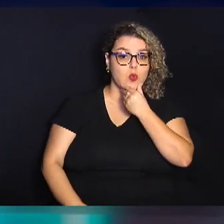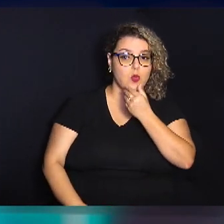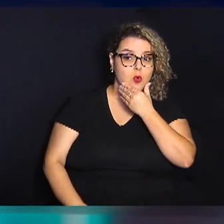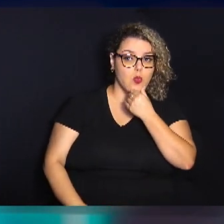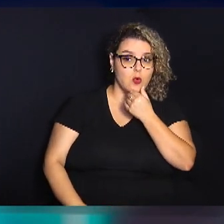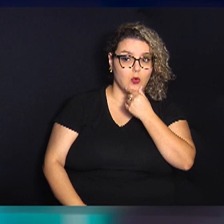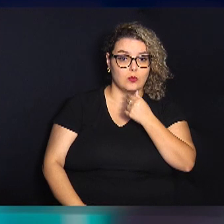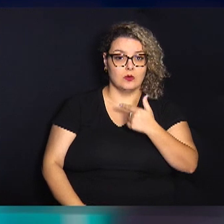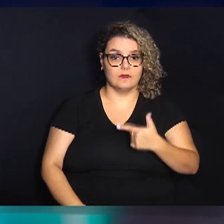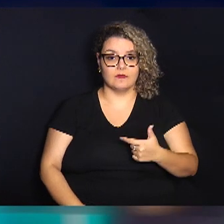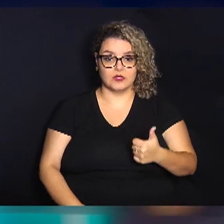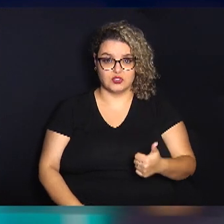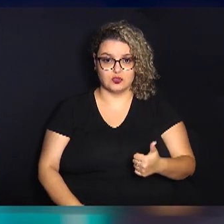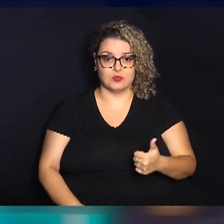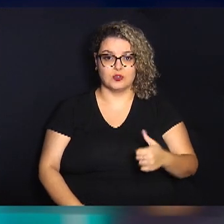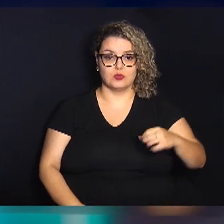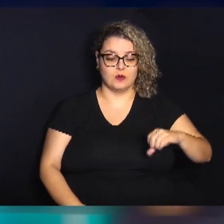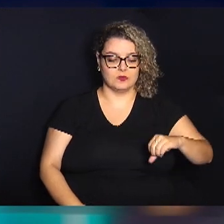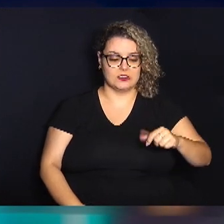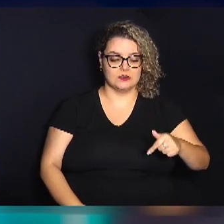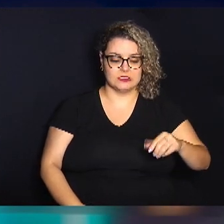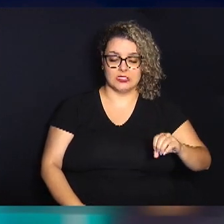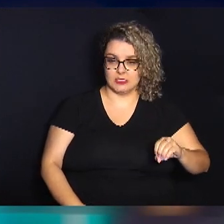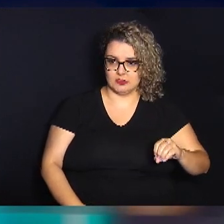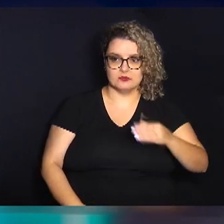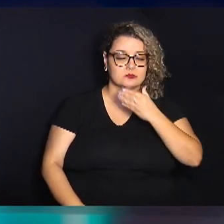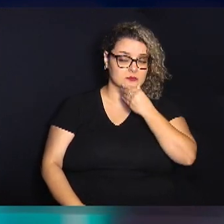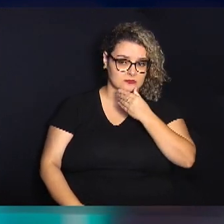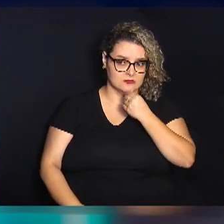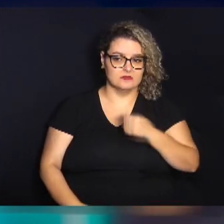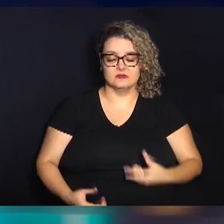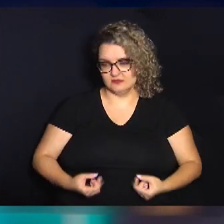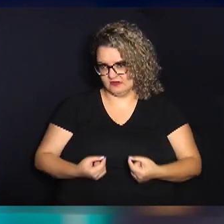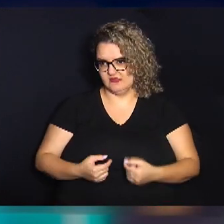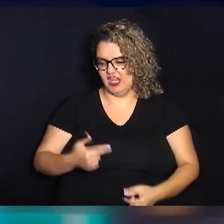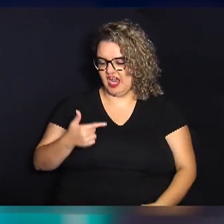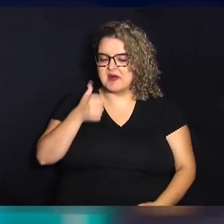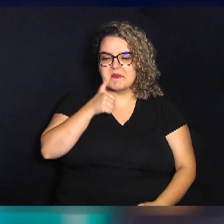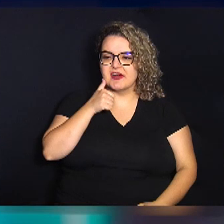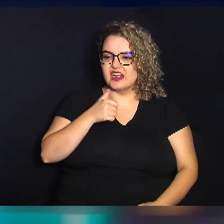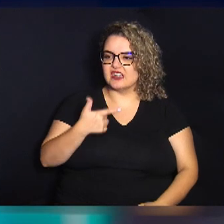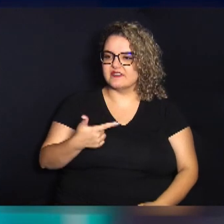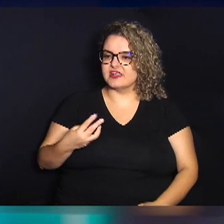ter 21.970 homens com câncer coloretal e as mulheres